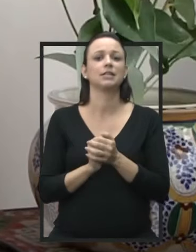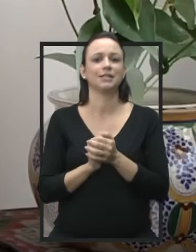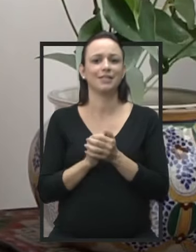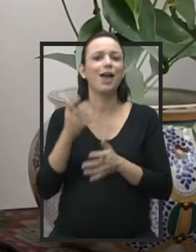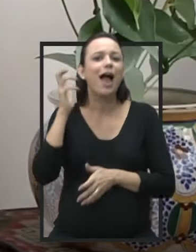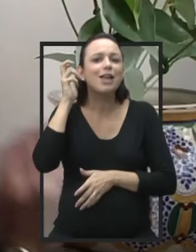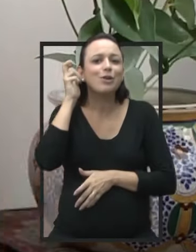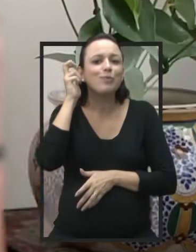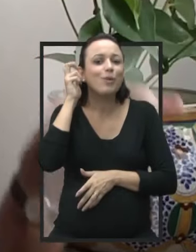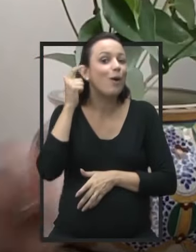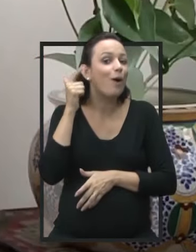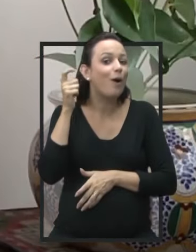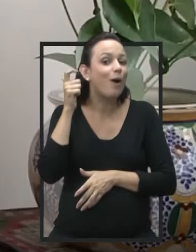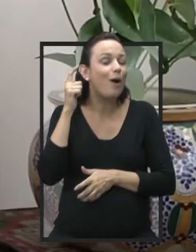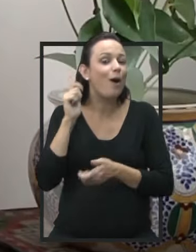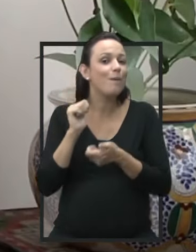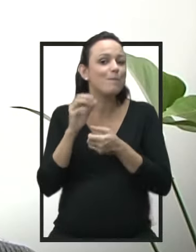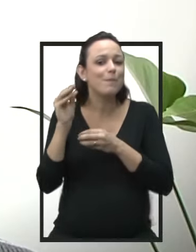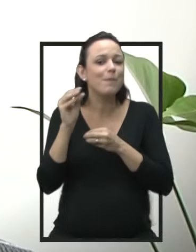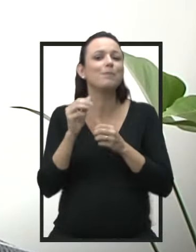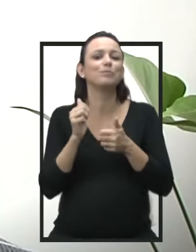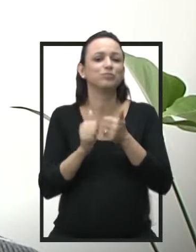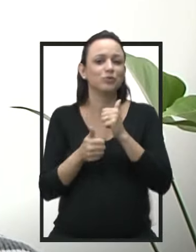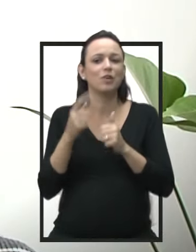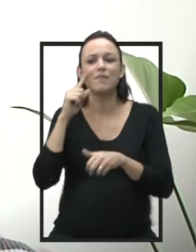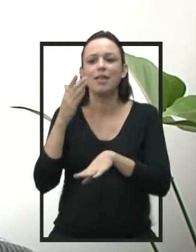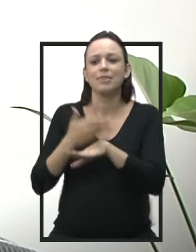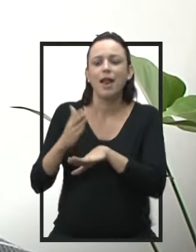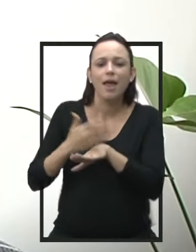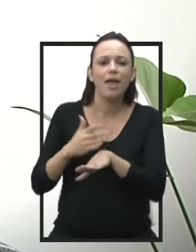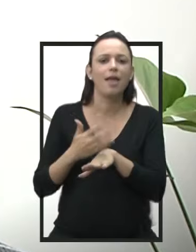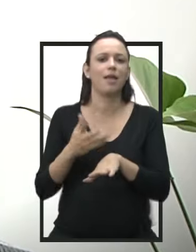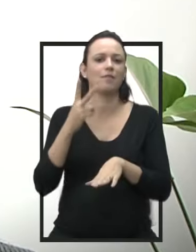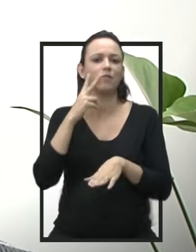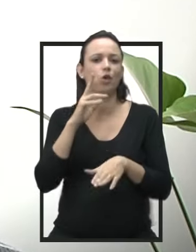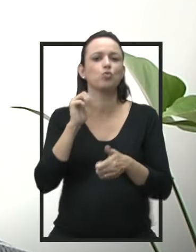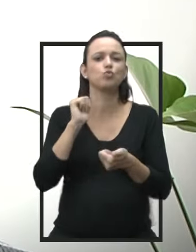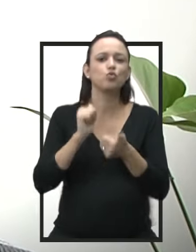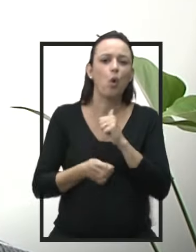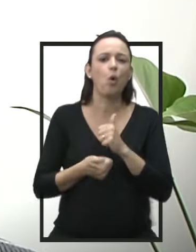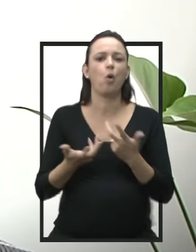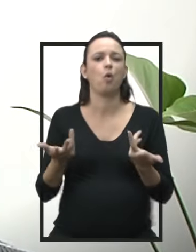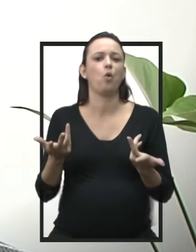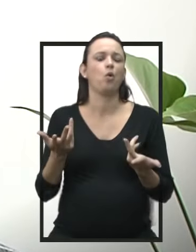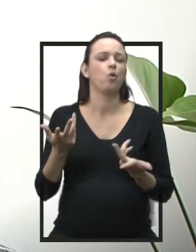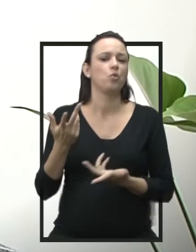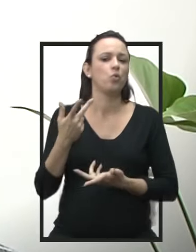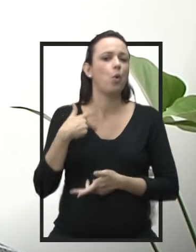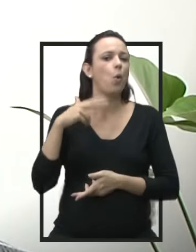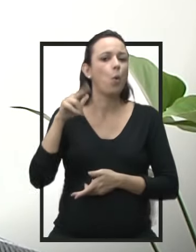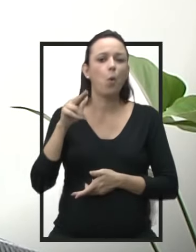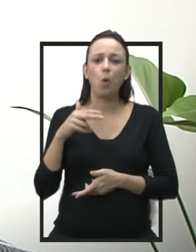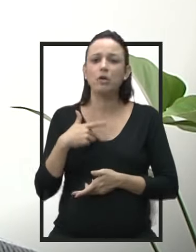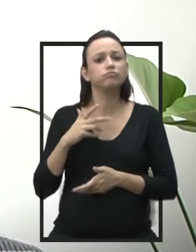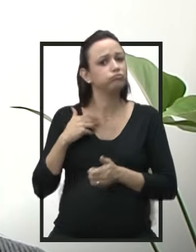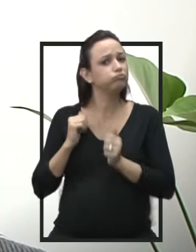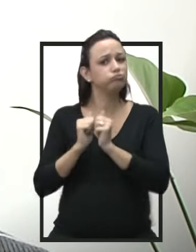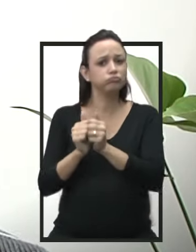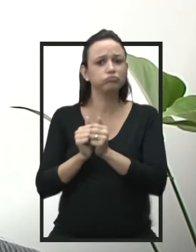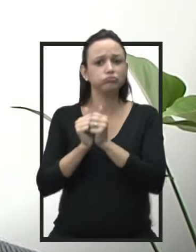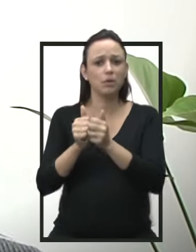o radinho que a gente ficava ouvindo, a gente assistia treino, a gente assistia jogo, a gente nunca deixou de ir.